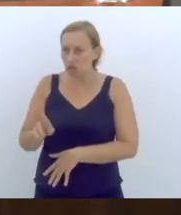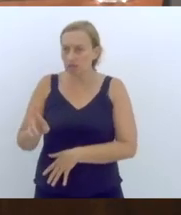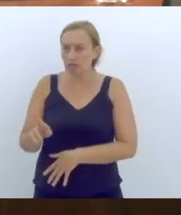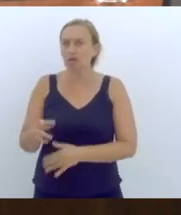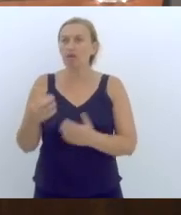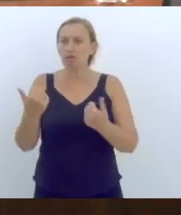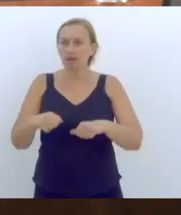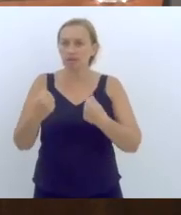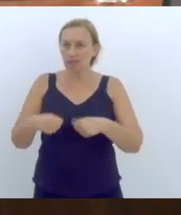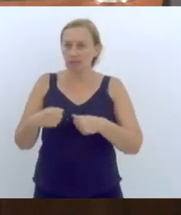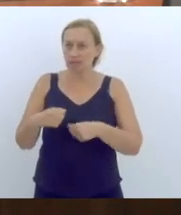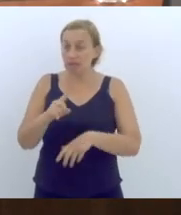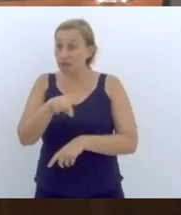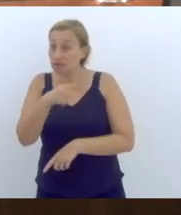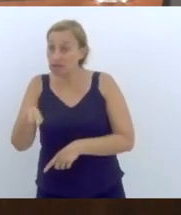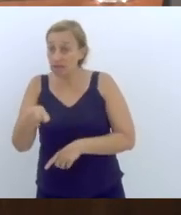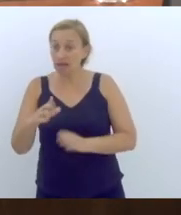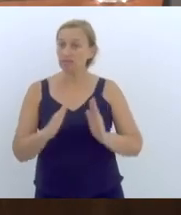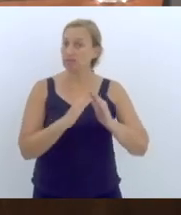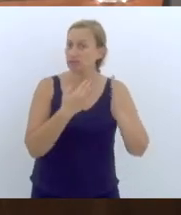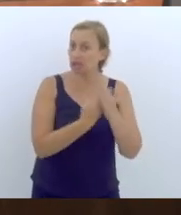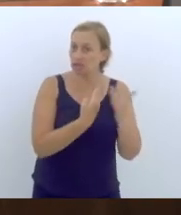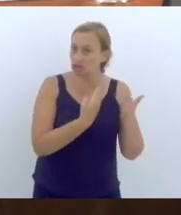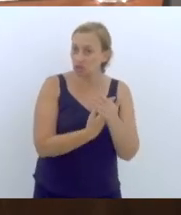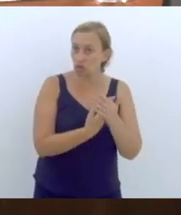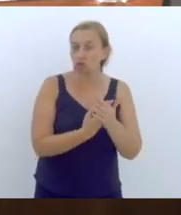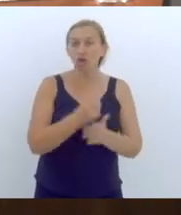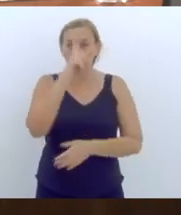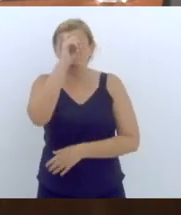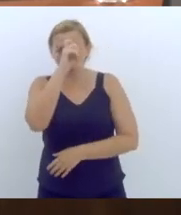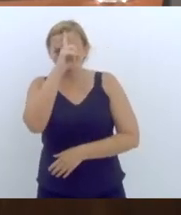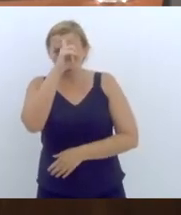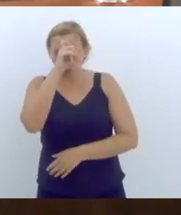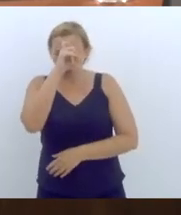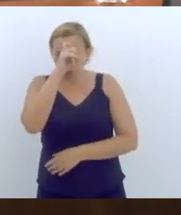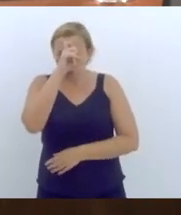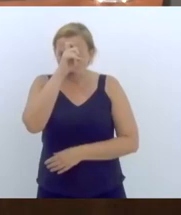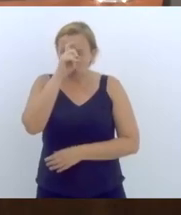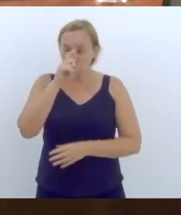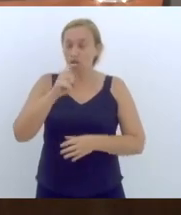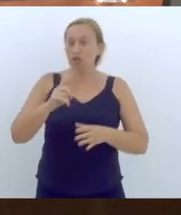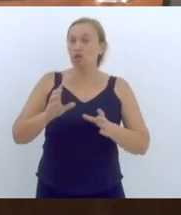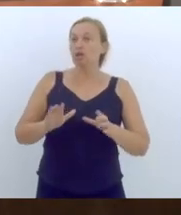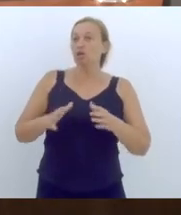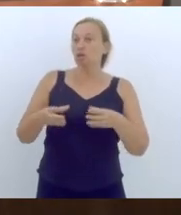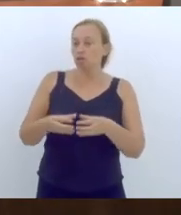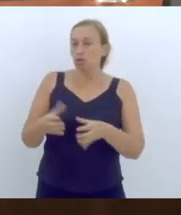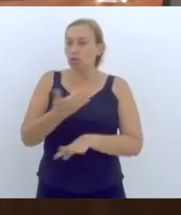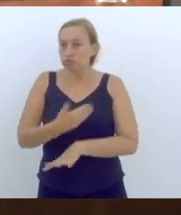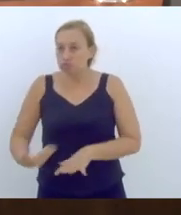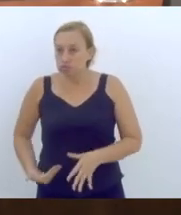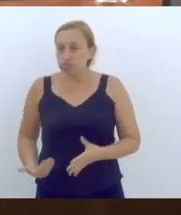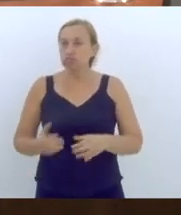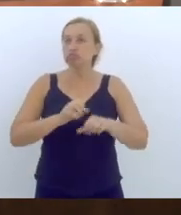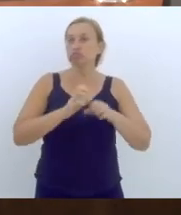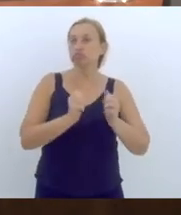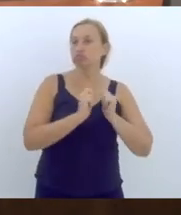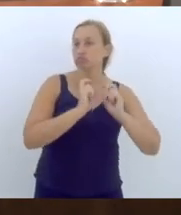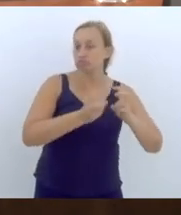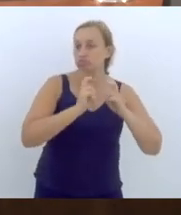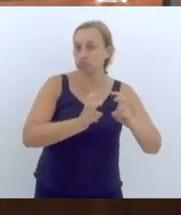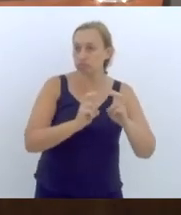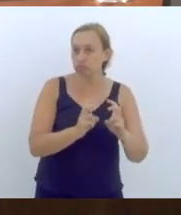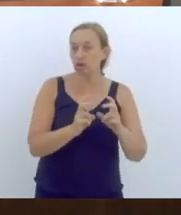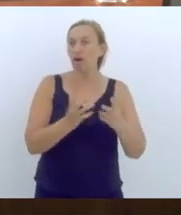ser repudiada nas escolas, nos hospitais, órgãos públicos, transportes, estabelecimentos privados,